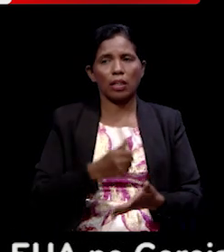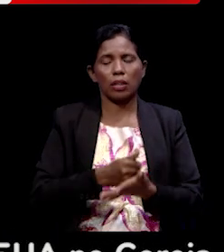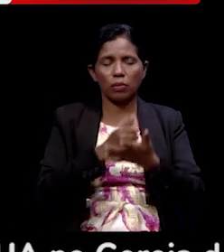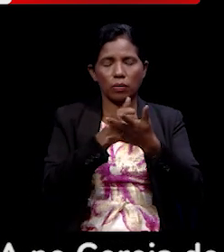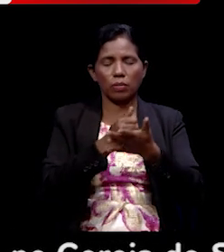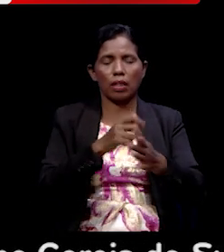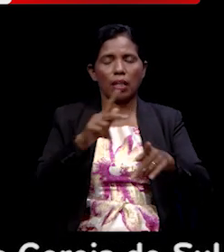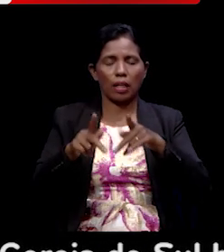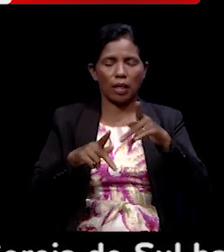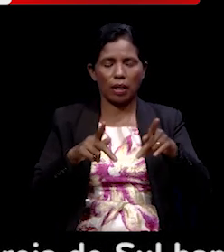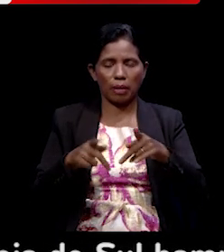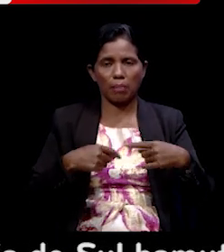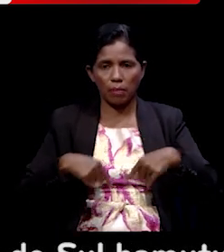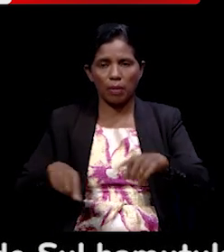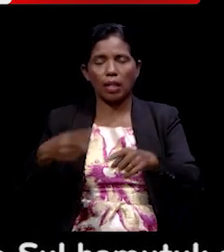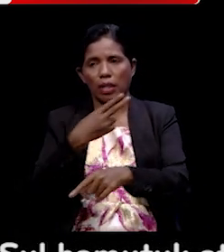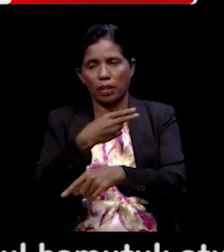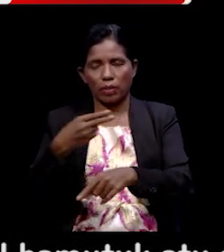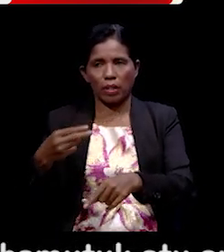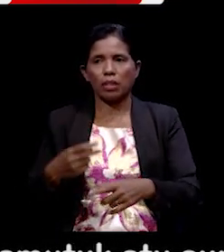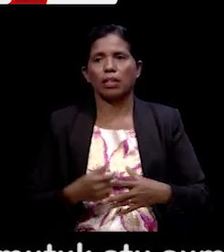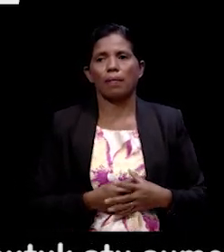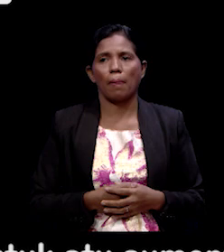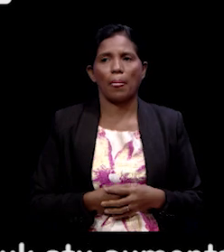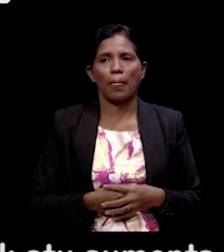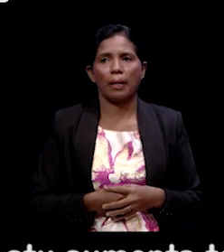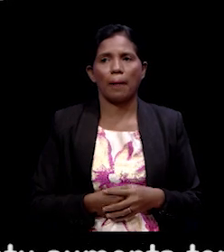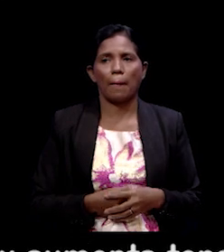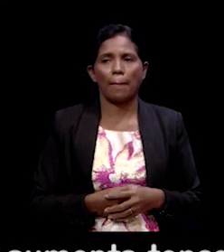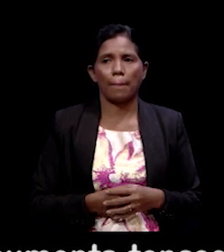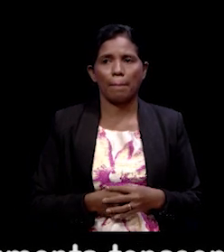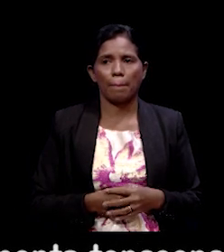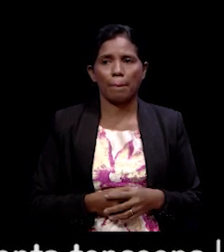ilegalmente ba Indonesia. Napoleon Xavier, Justiniano Nano, Ziemen.